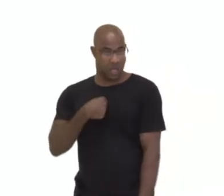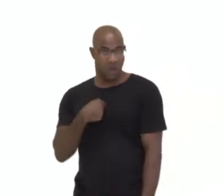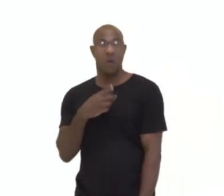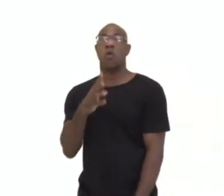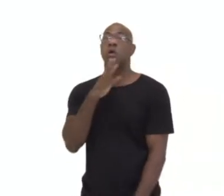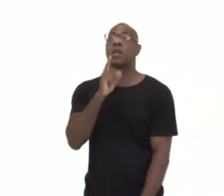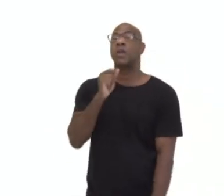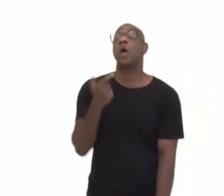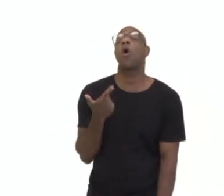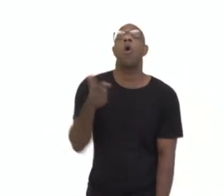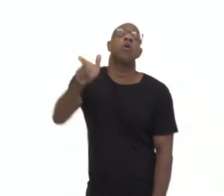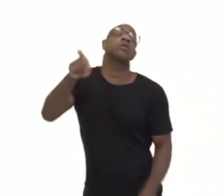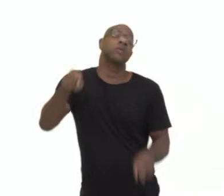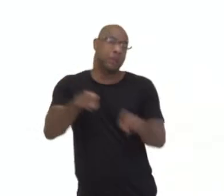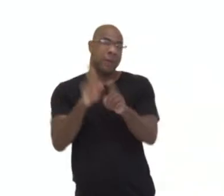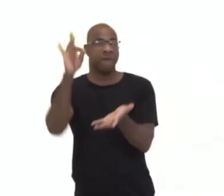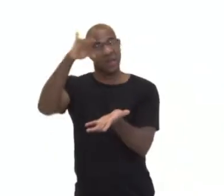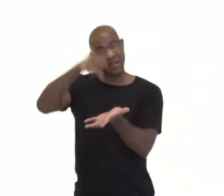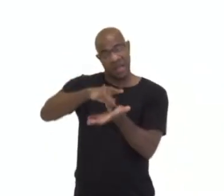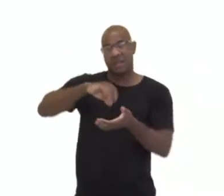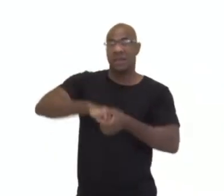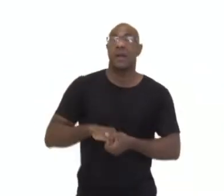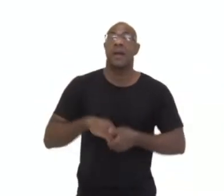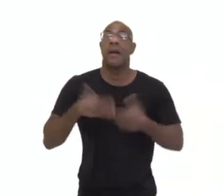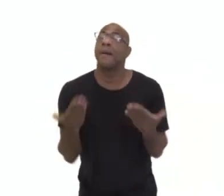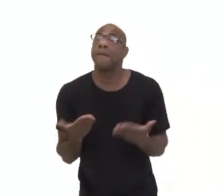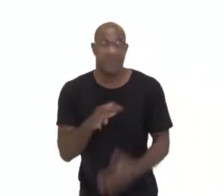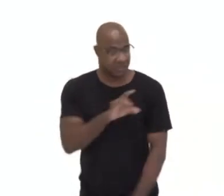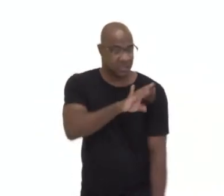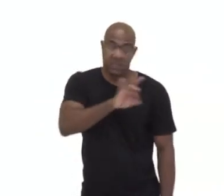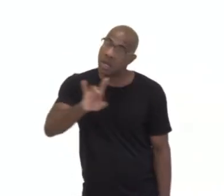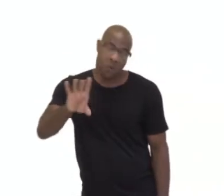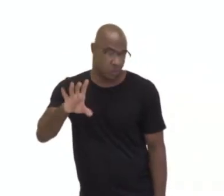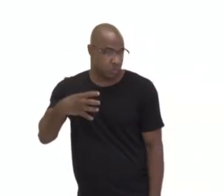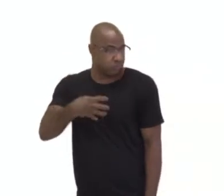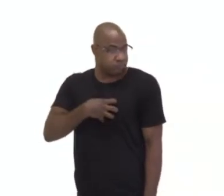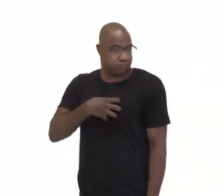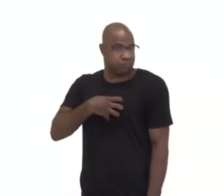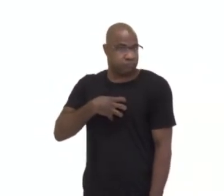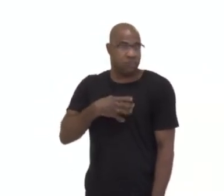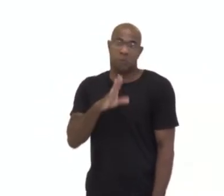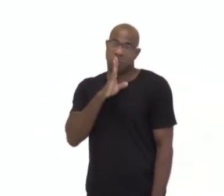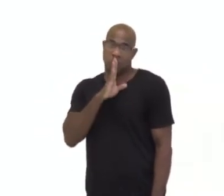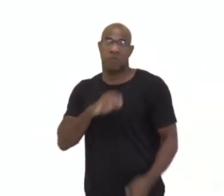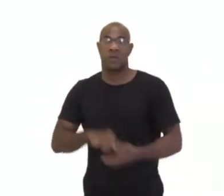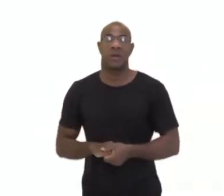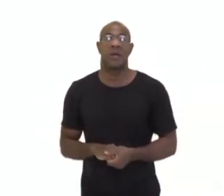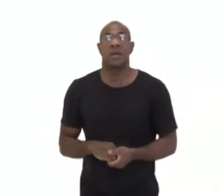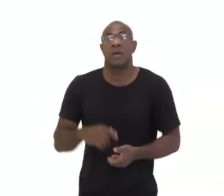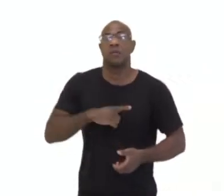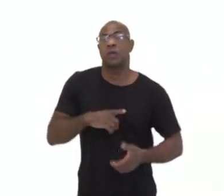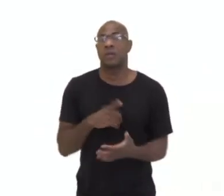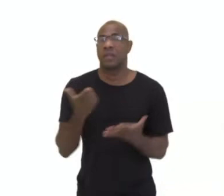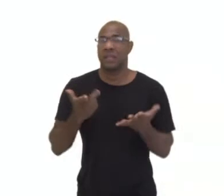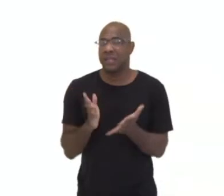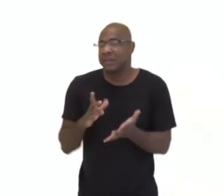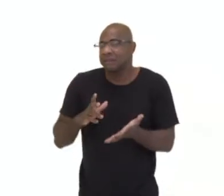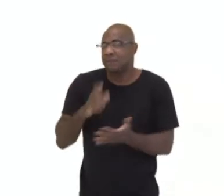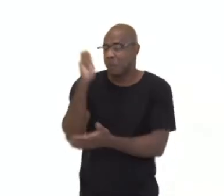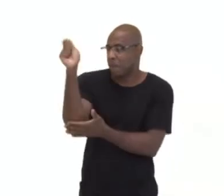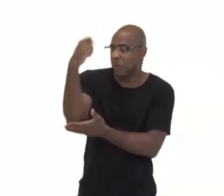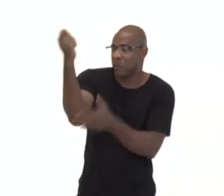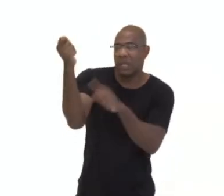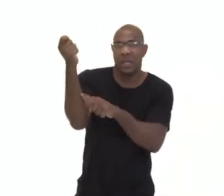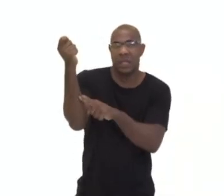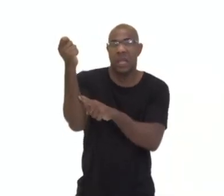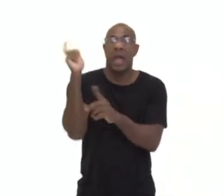conhecemos outras, é verdade, mas cada um na sua. Elegemos este porto como nosso